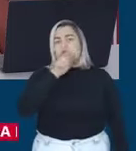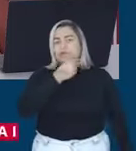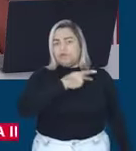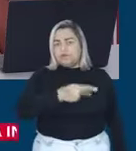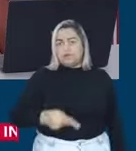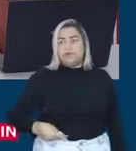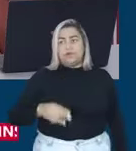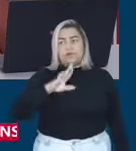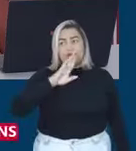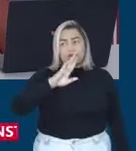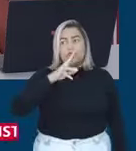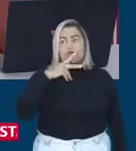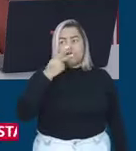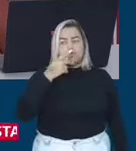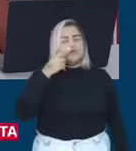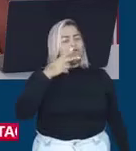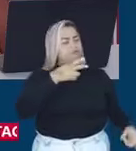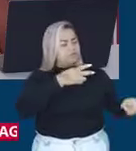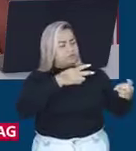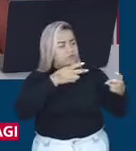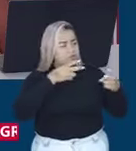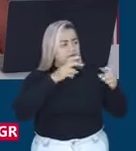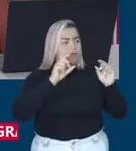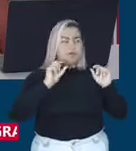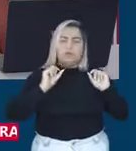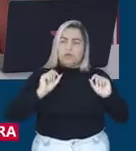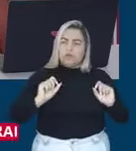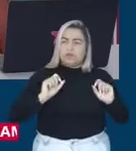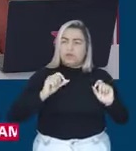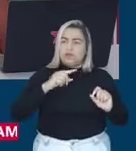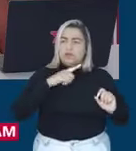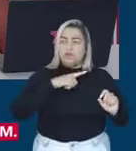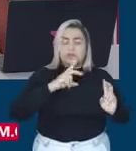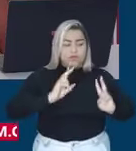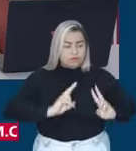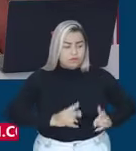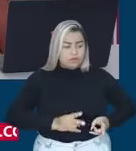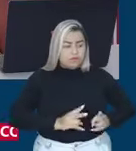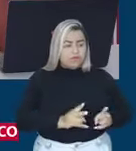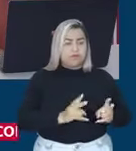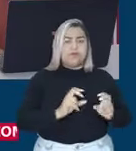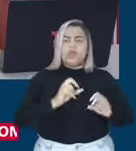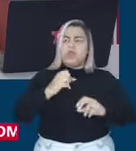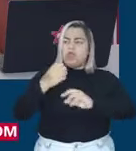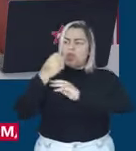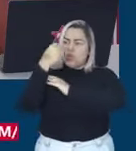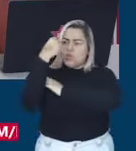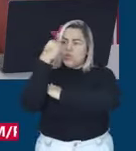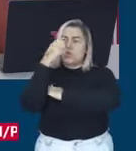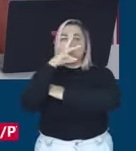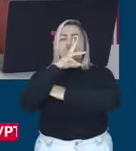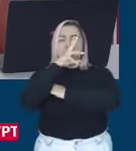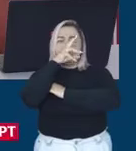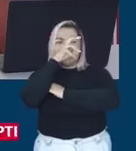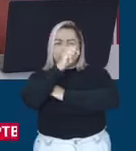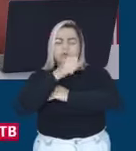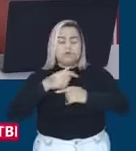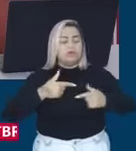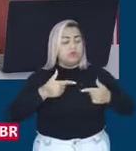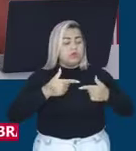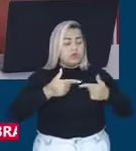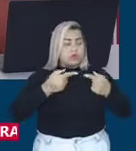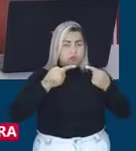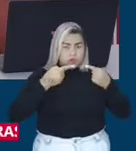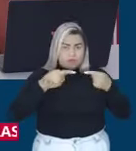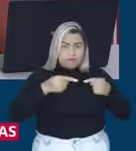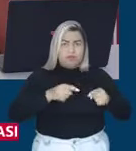nisso. Eu percebo que ele tem perseguido, assim, heroicamente, esse trabalho de combater todo tipo